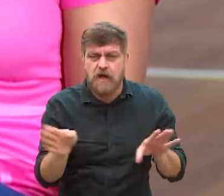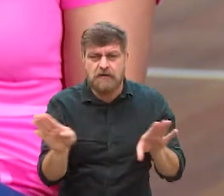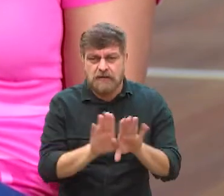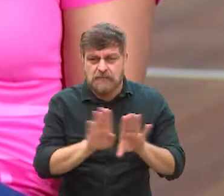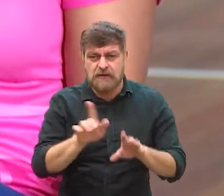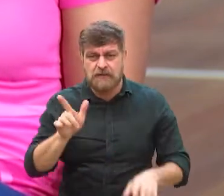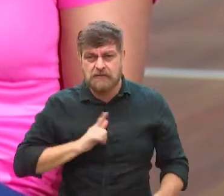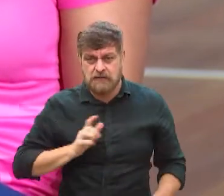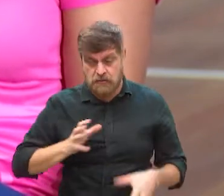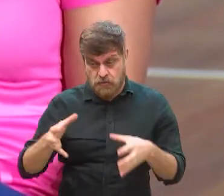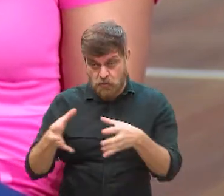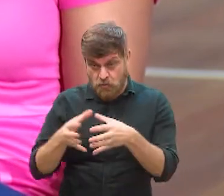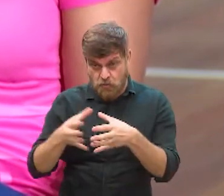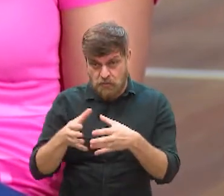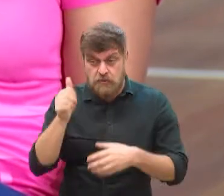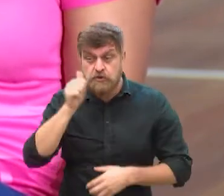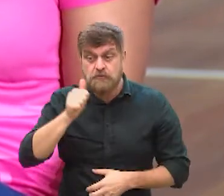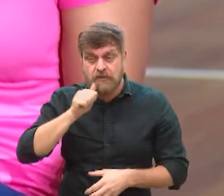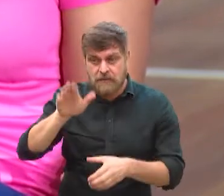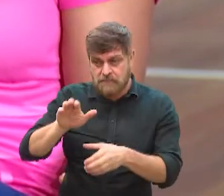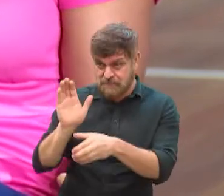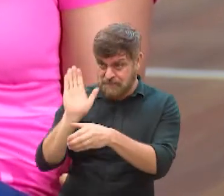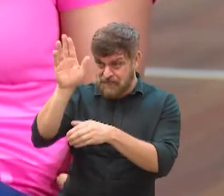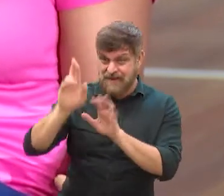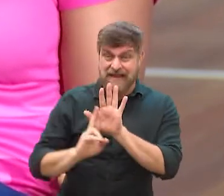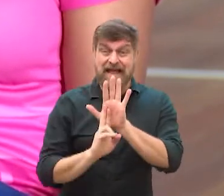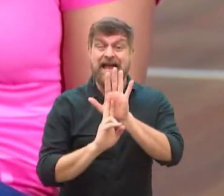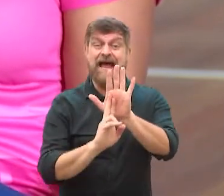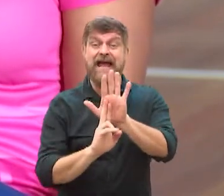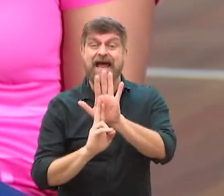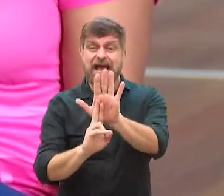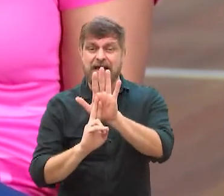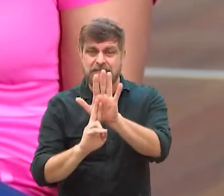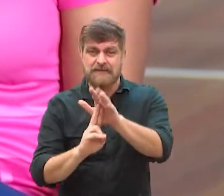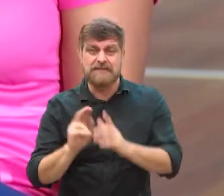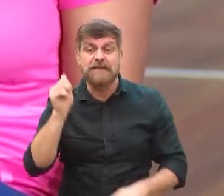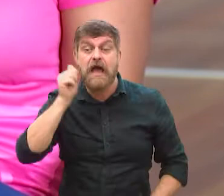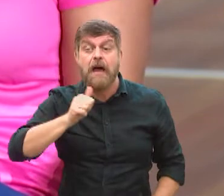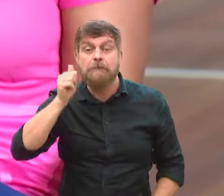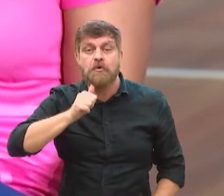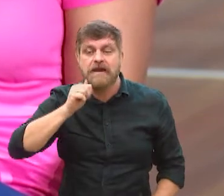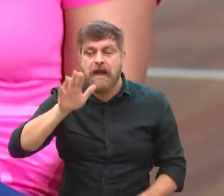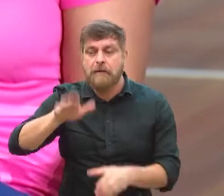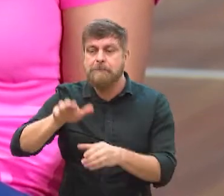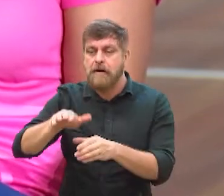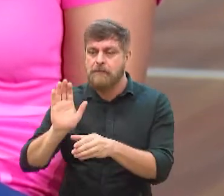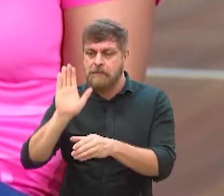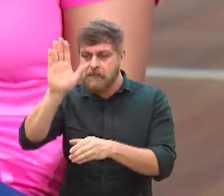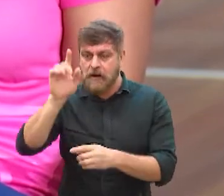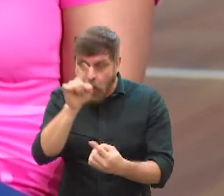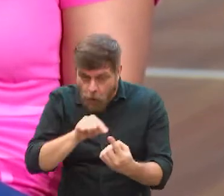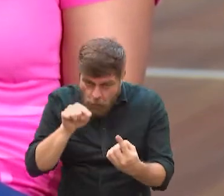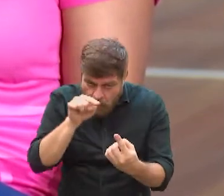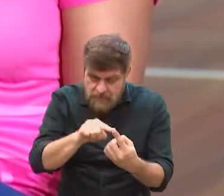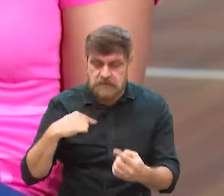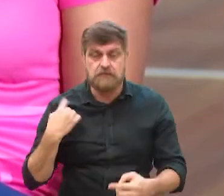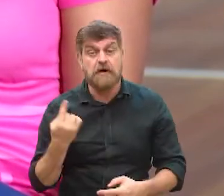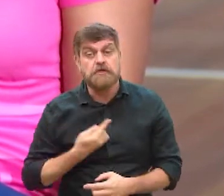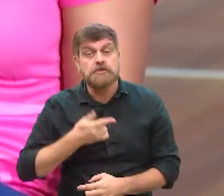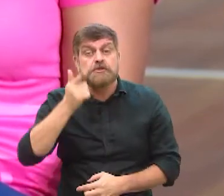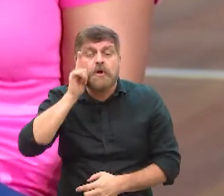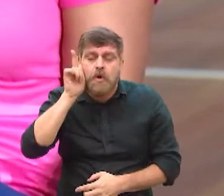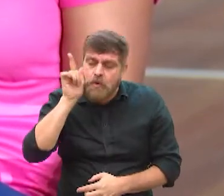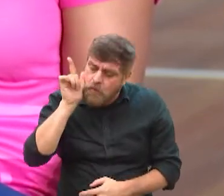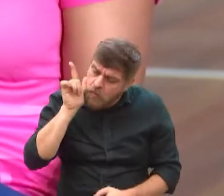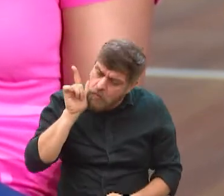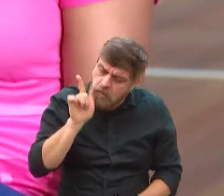Então tem um colegiado de jogadoras que representam as jogadoras, né, justamente para isso, para a gente conseguir